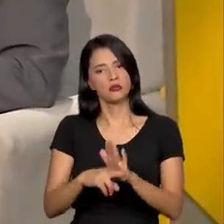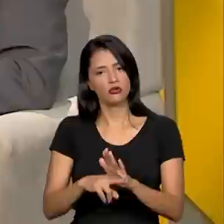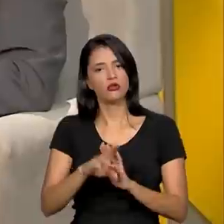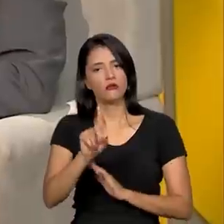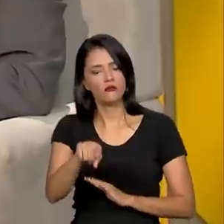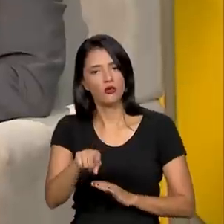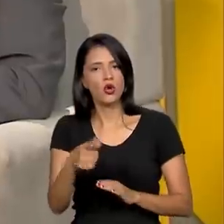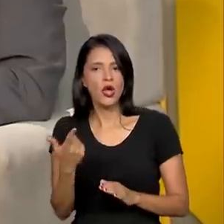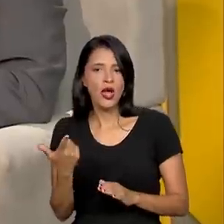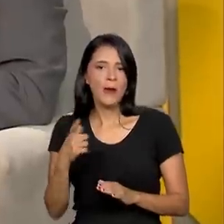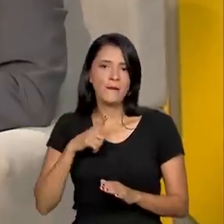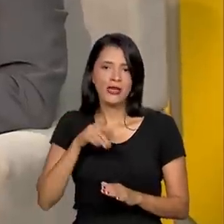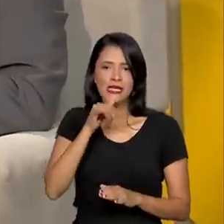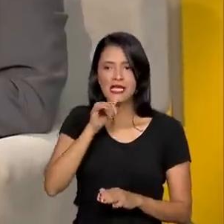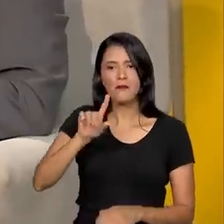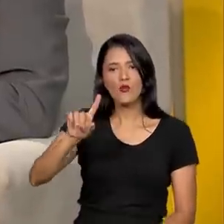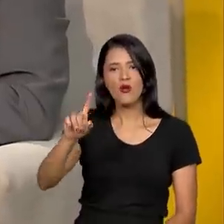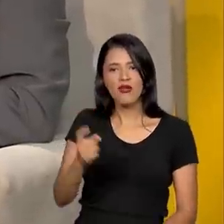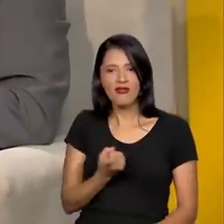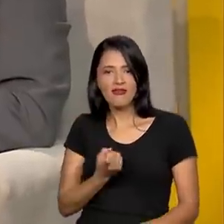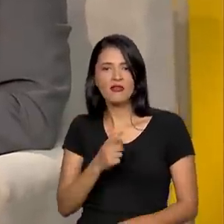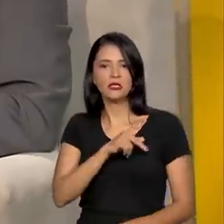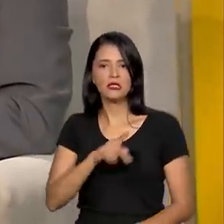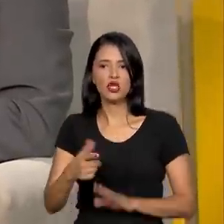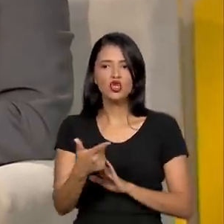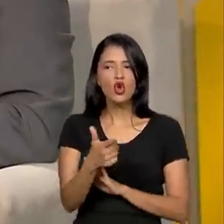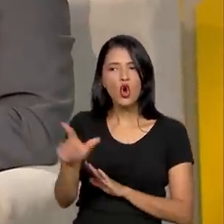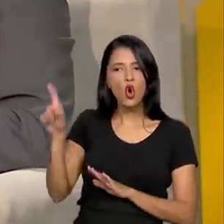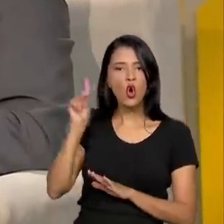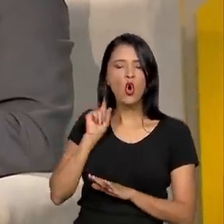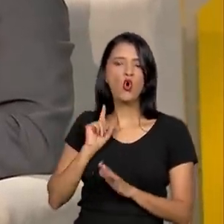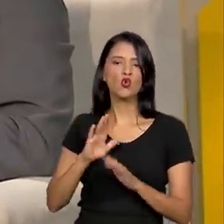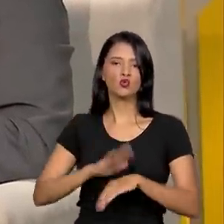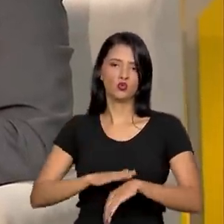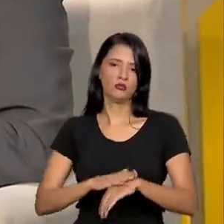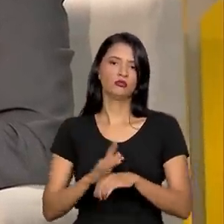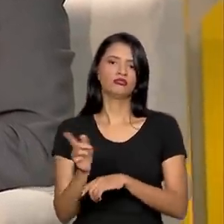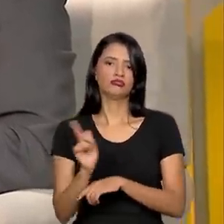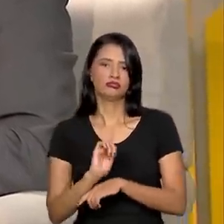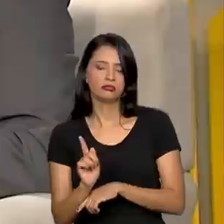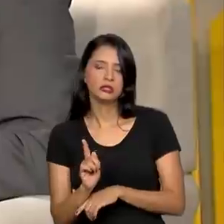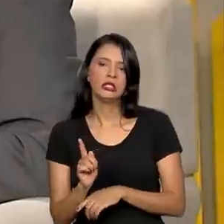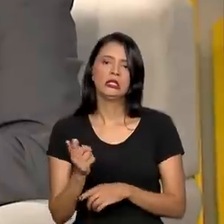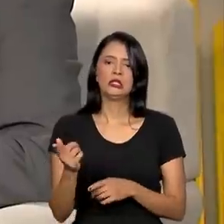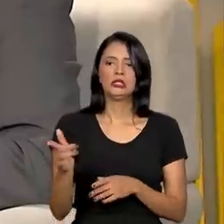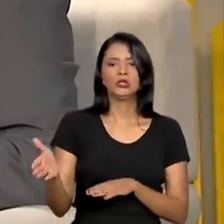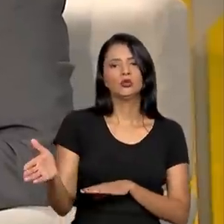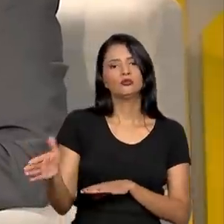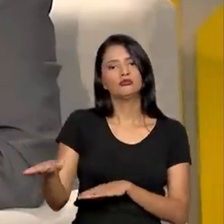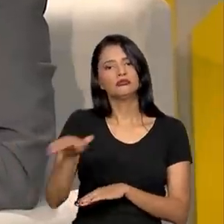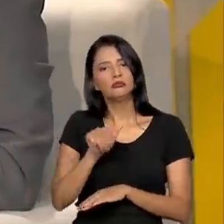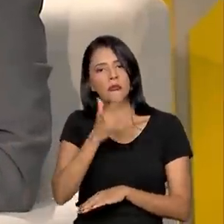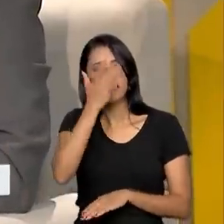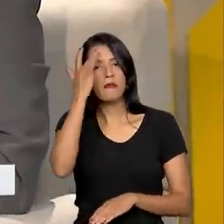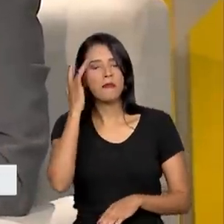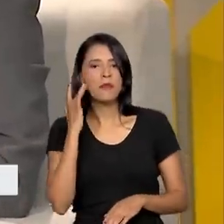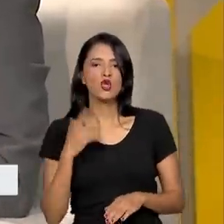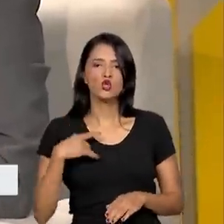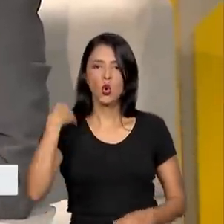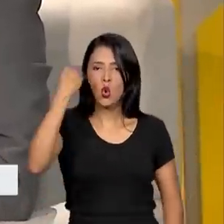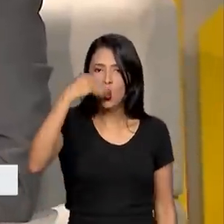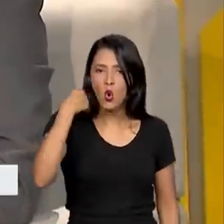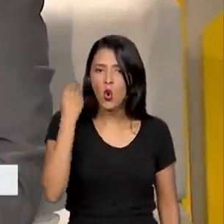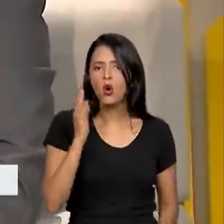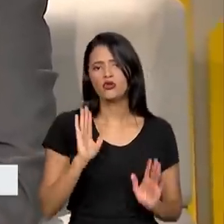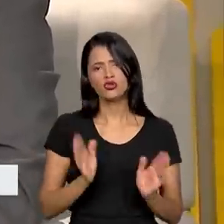trouxemos ex-presidentes de outras gestões, trouxemos pessoas que têm uma vasta